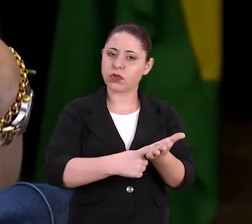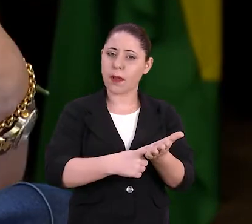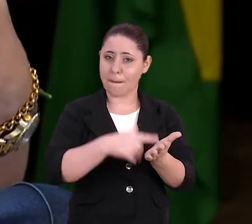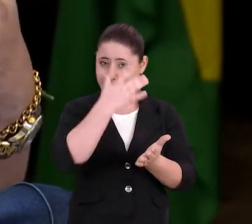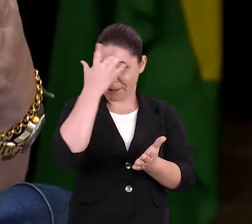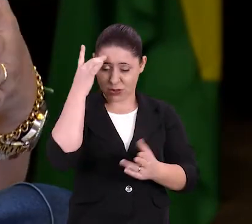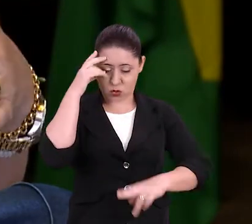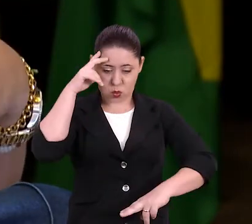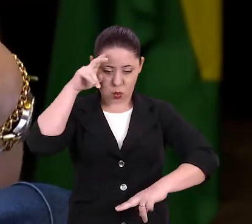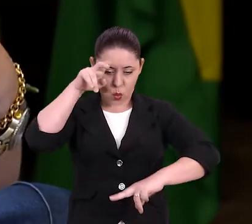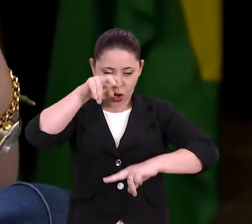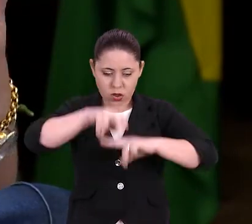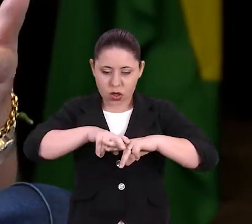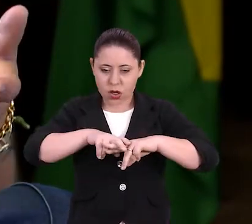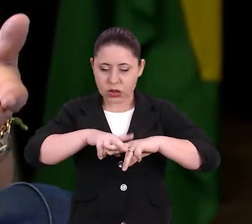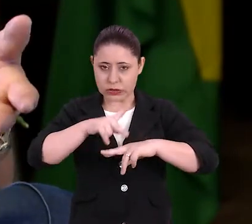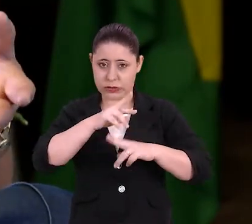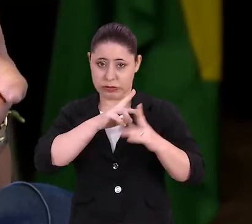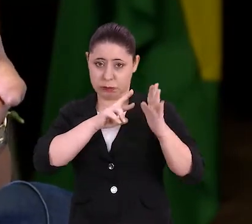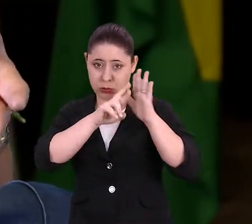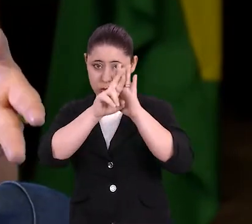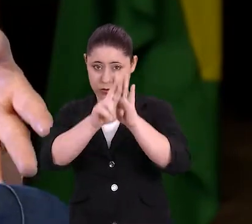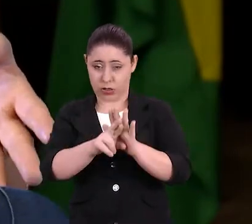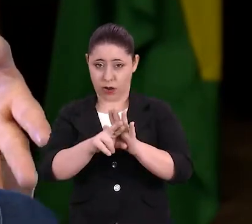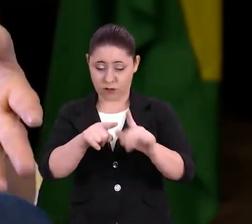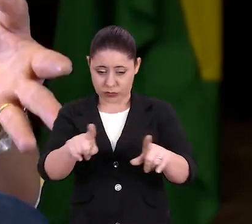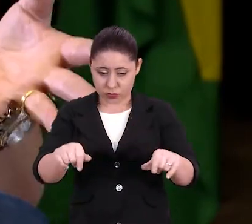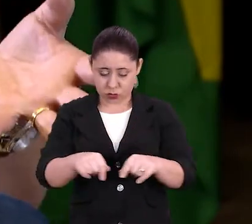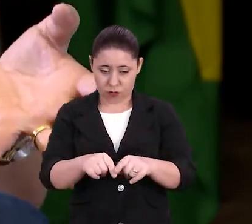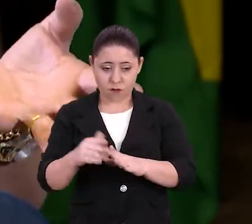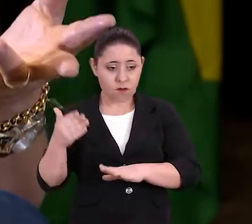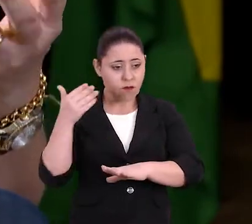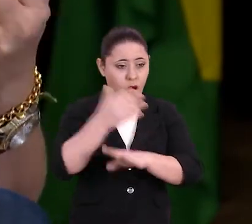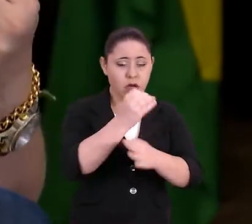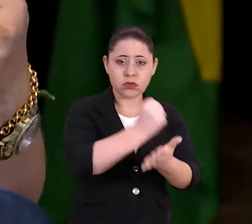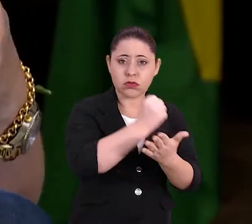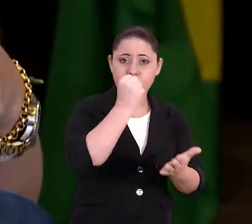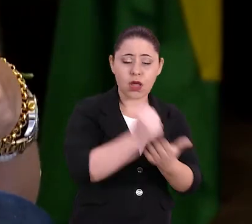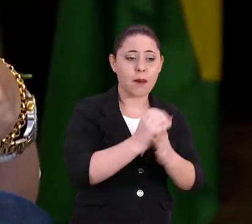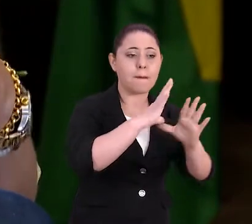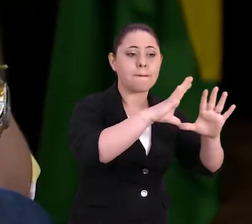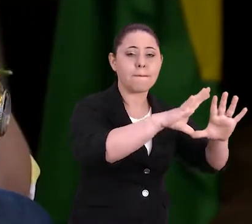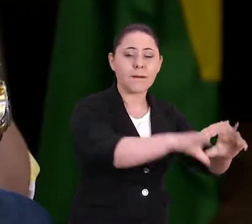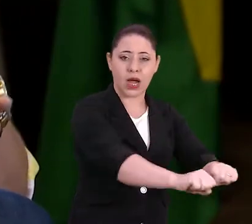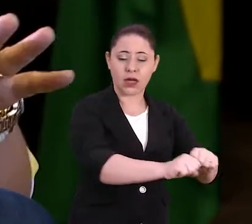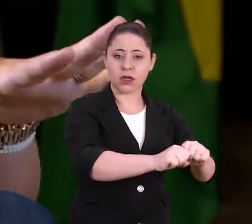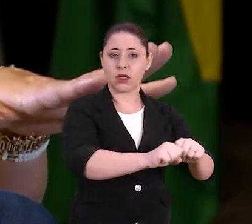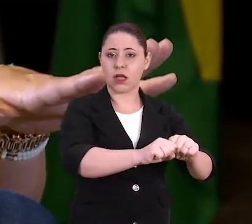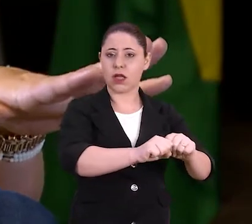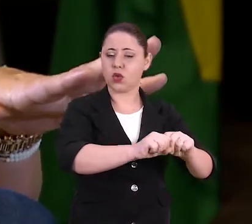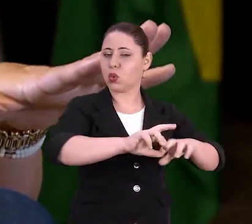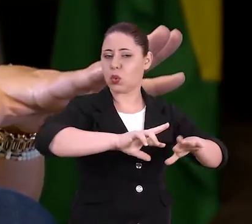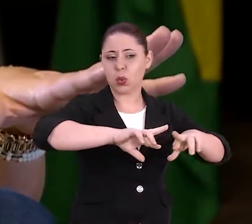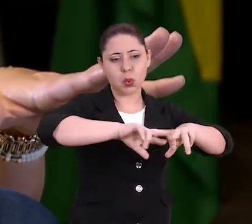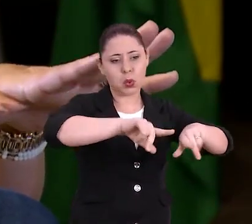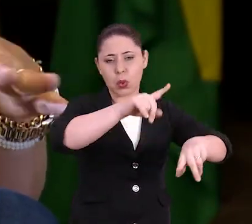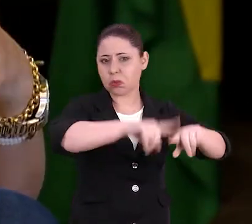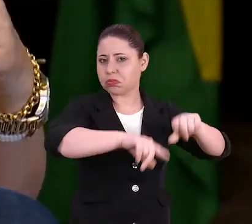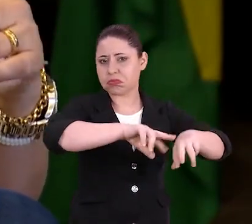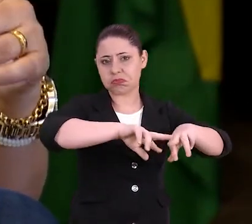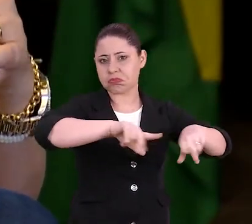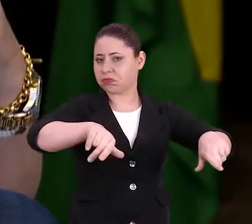que os mesários se dirijam até o cartório eleitoral para retirar a urna eletrônica e os demais